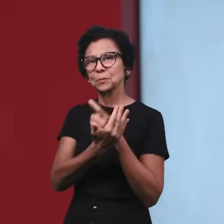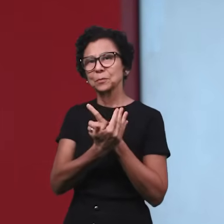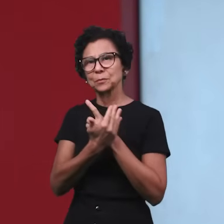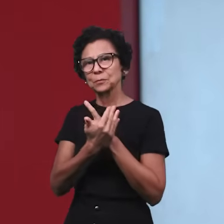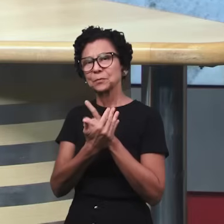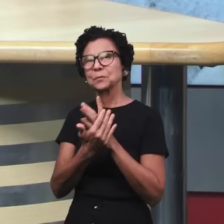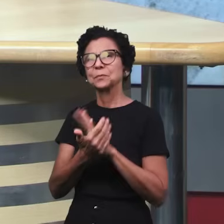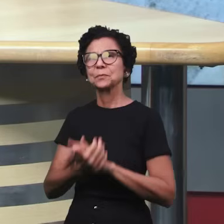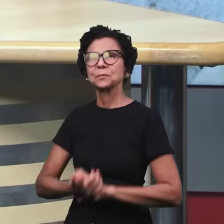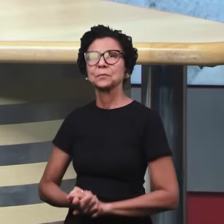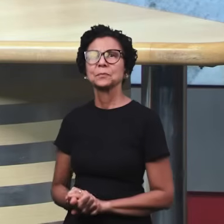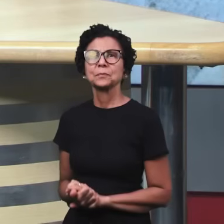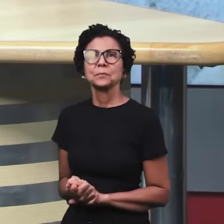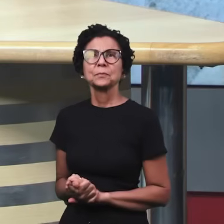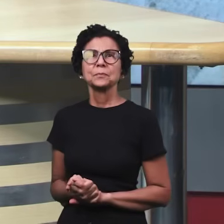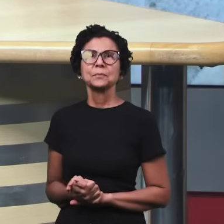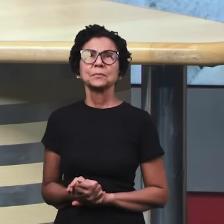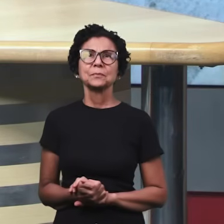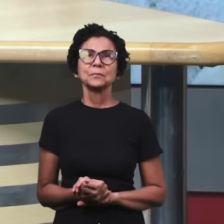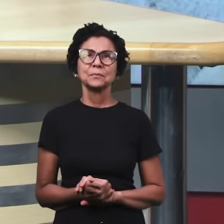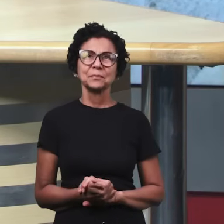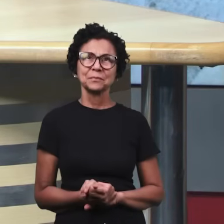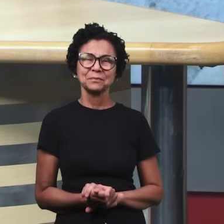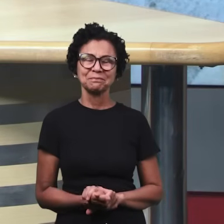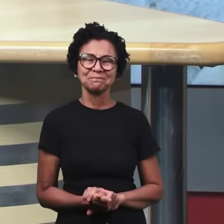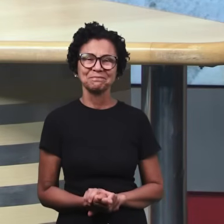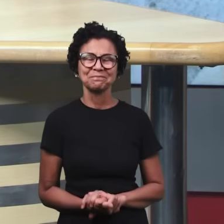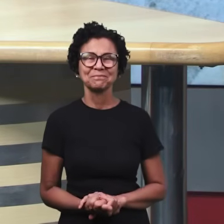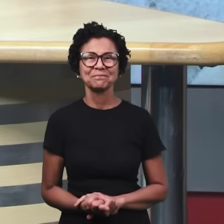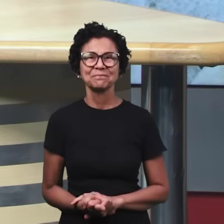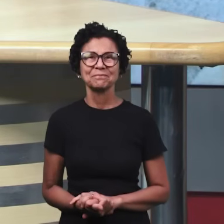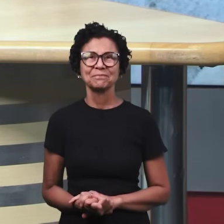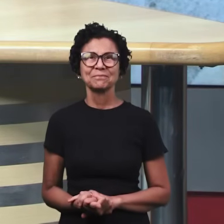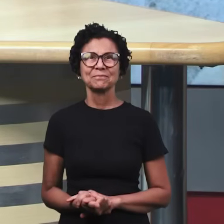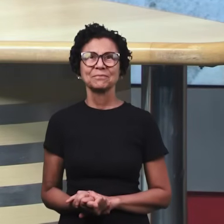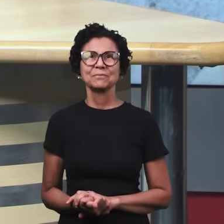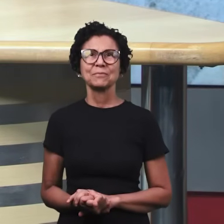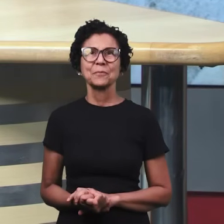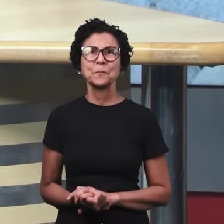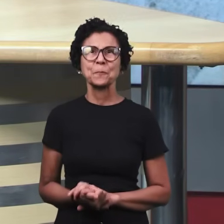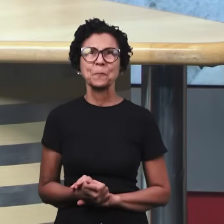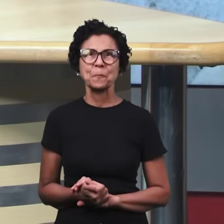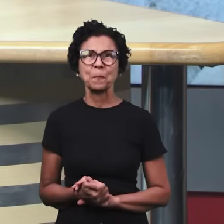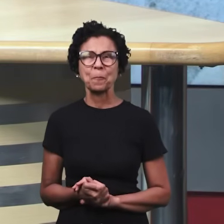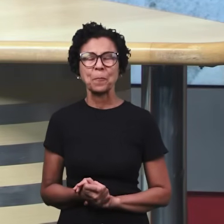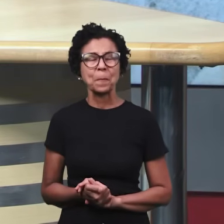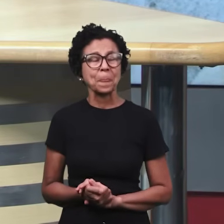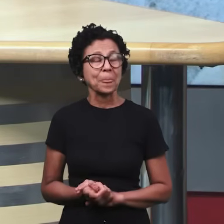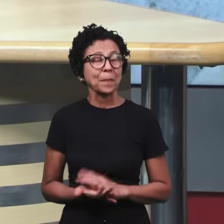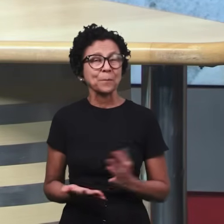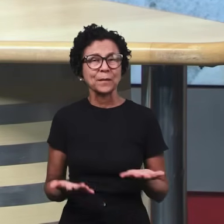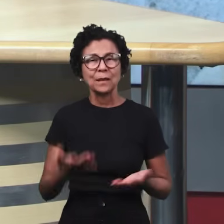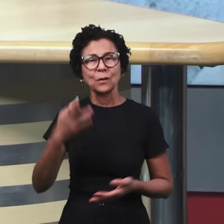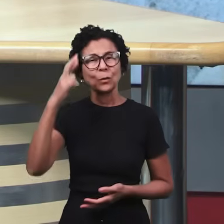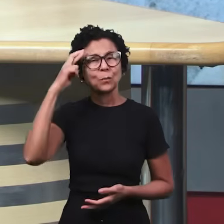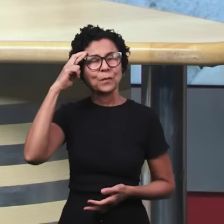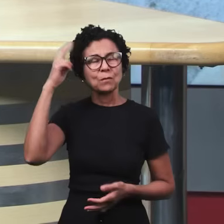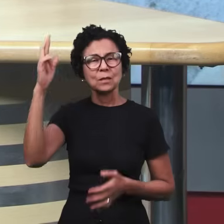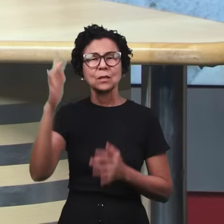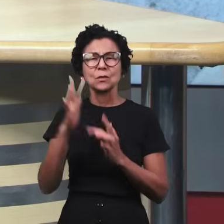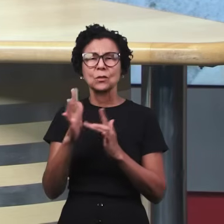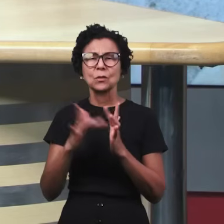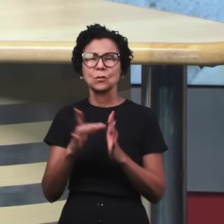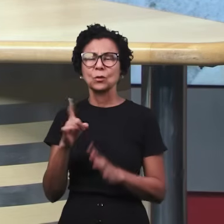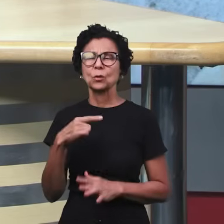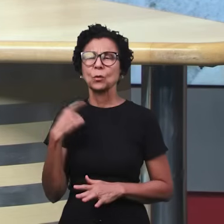protegidos. E quanto mais nós conhecemos esse Senhor Jesus, né, esse Senhor que é acessível a